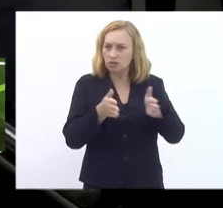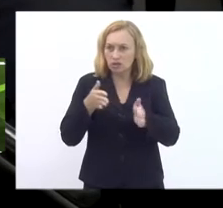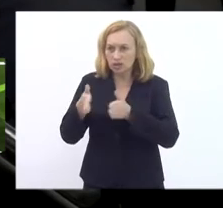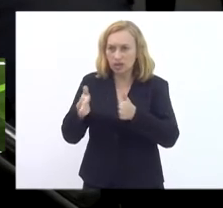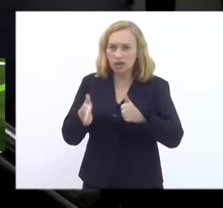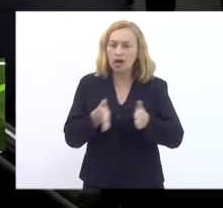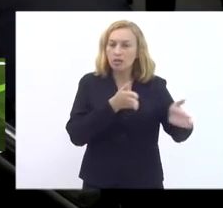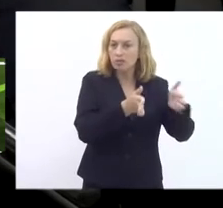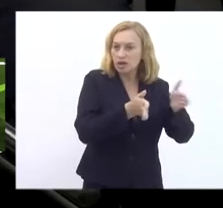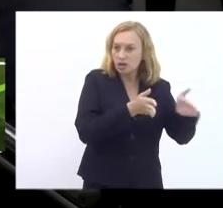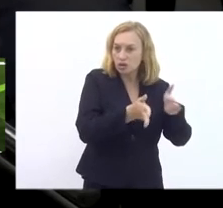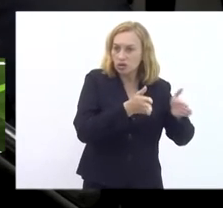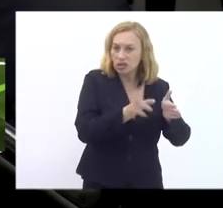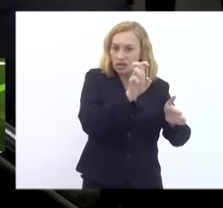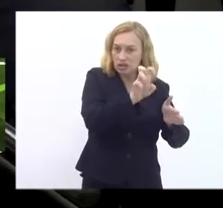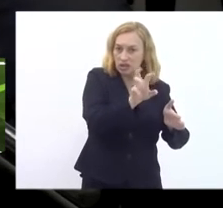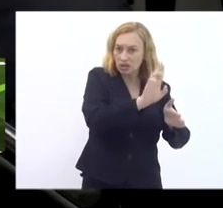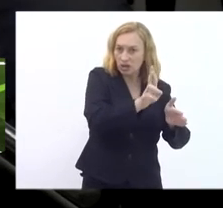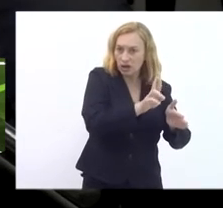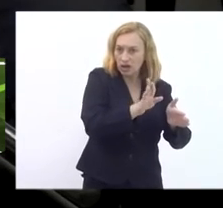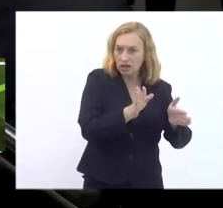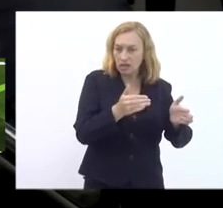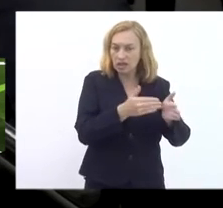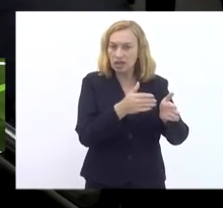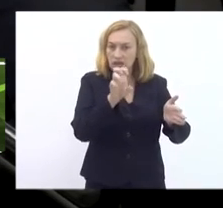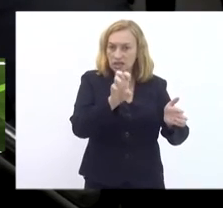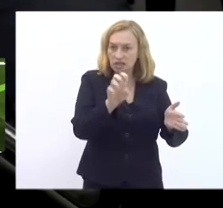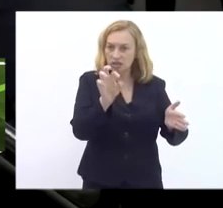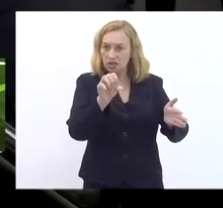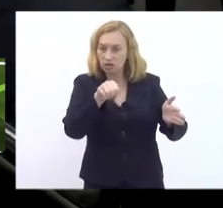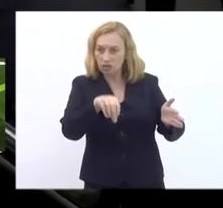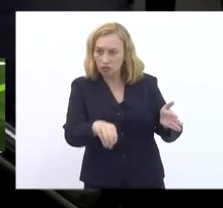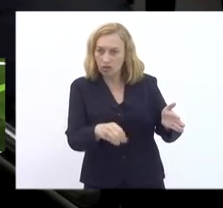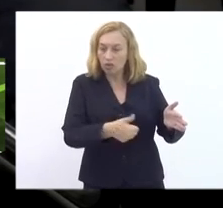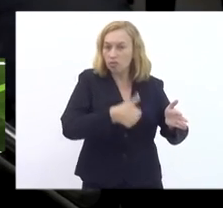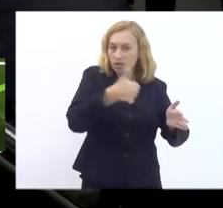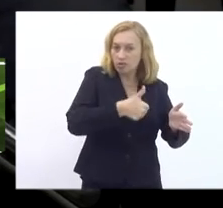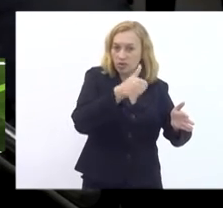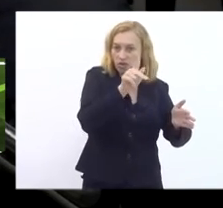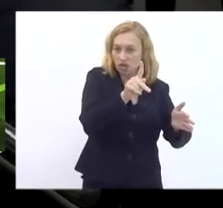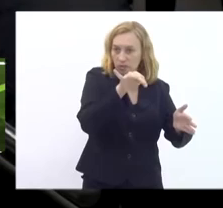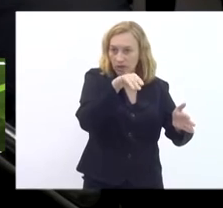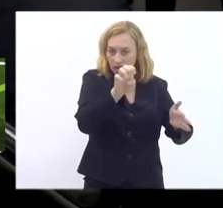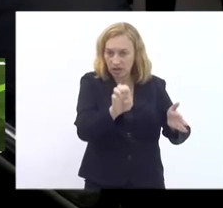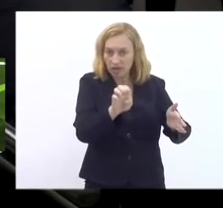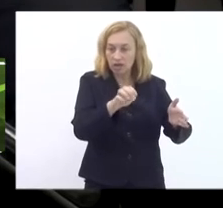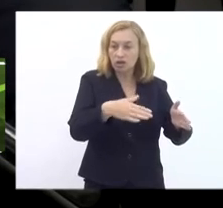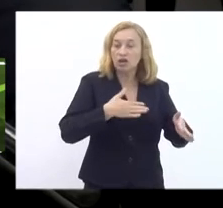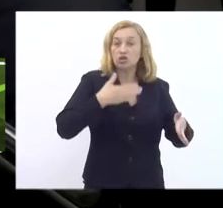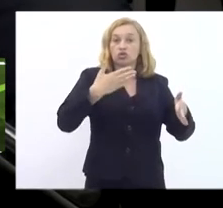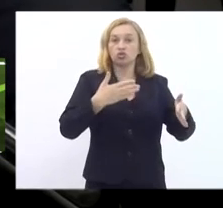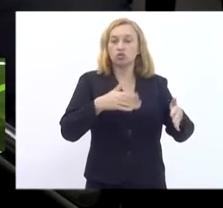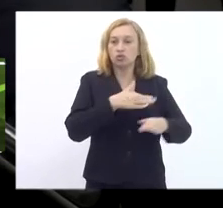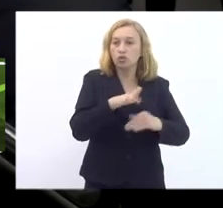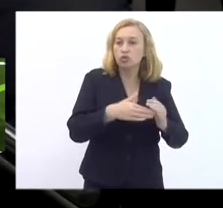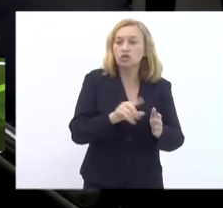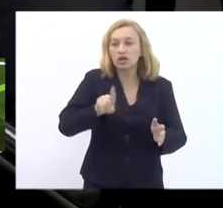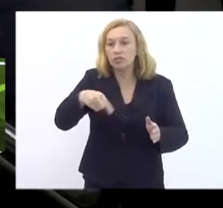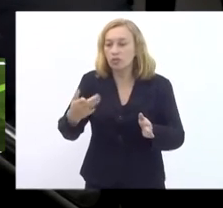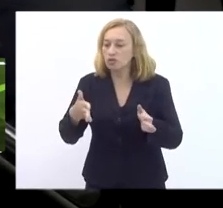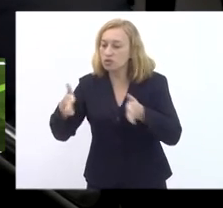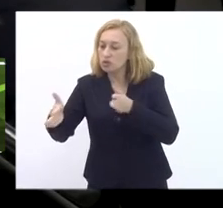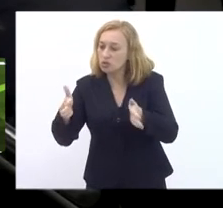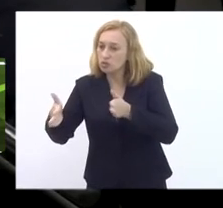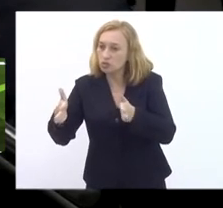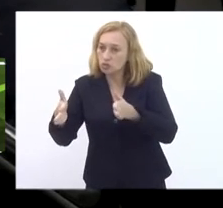o período de R$ 5,00 para R$ 5,90, foi o primeiro IGPM que deu aquele susto em todo mundo. Depois, a gente tem o segundo